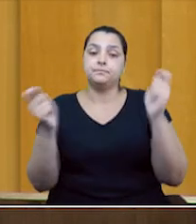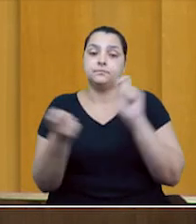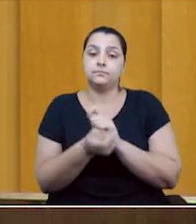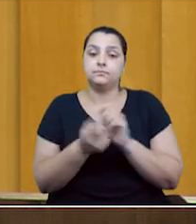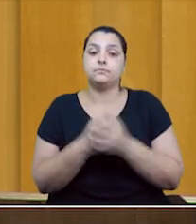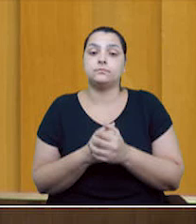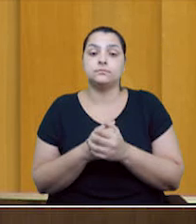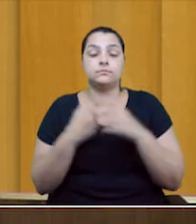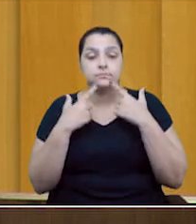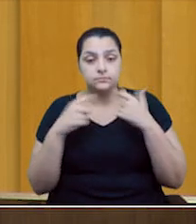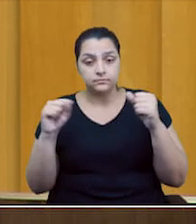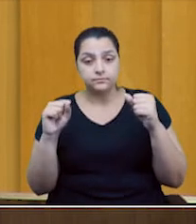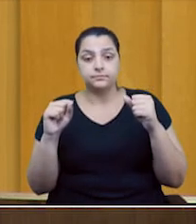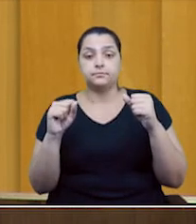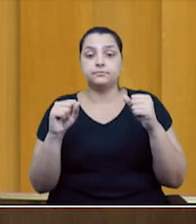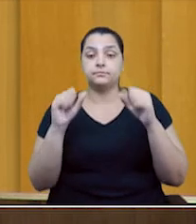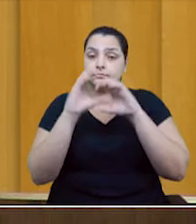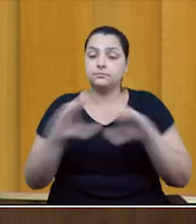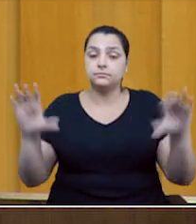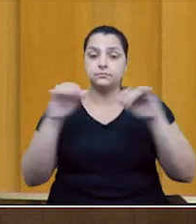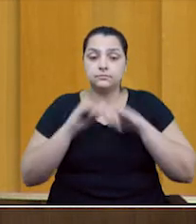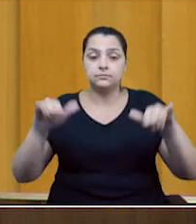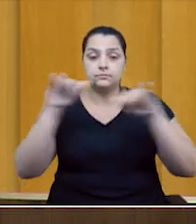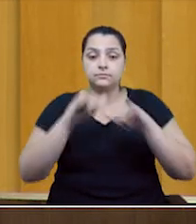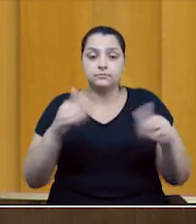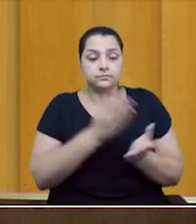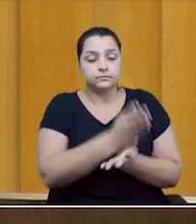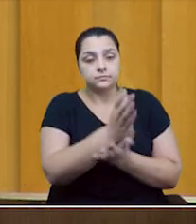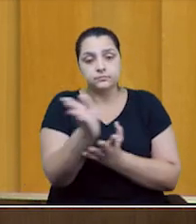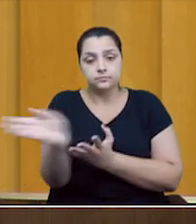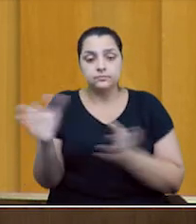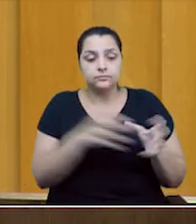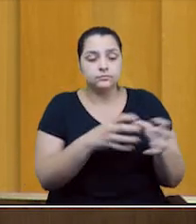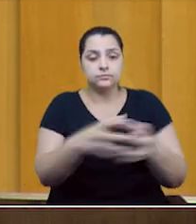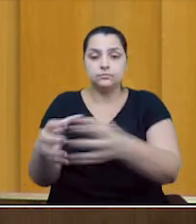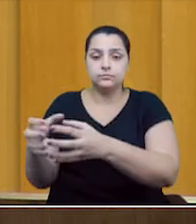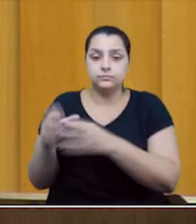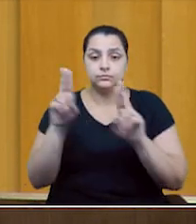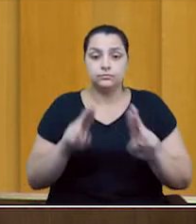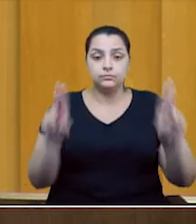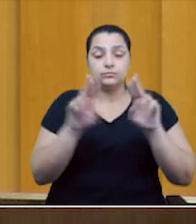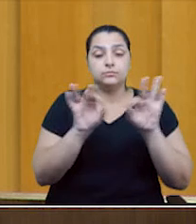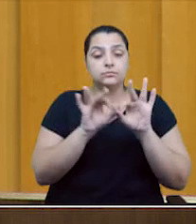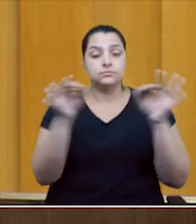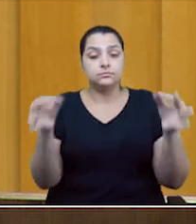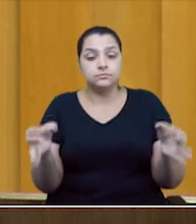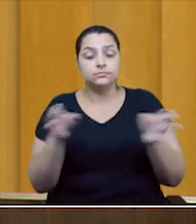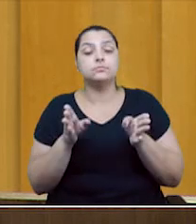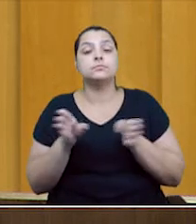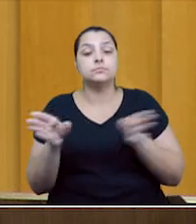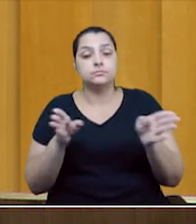linguagens e canais aos diferentes segmentos de público, com a utilização de forma simplificada e acessível àqueles